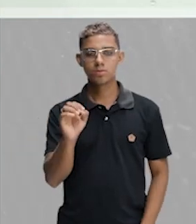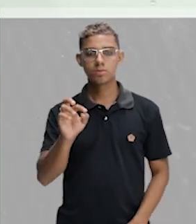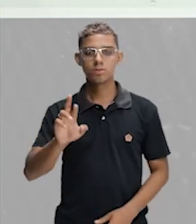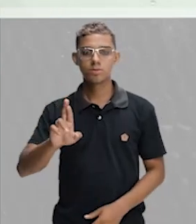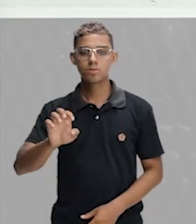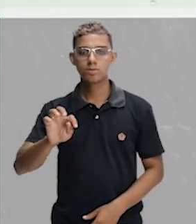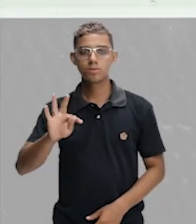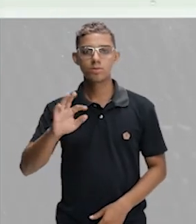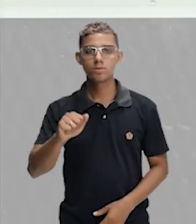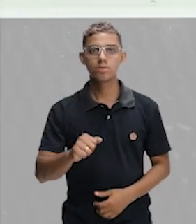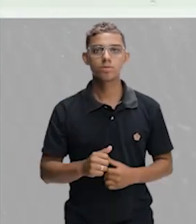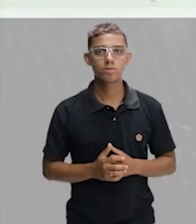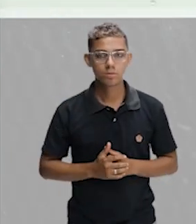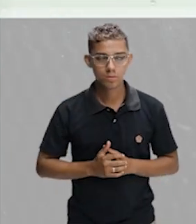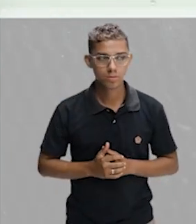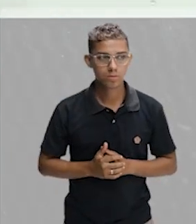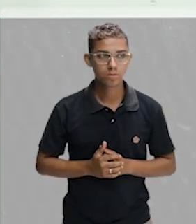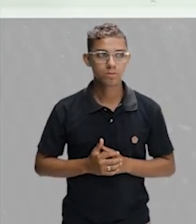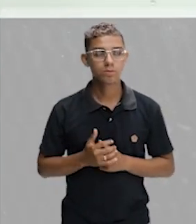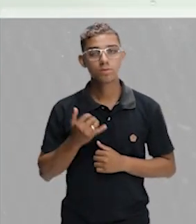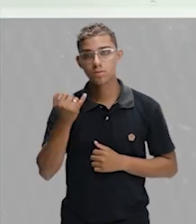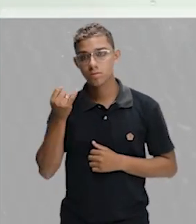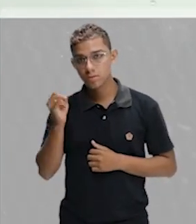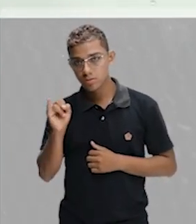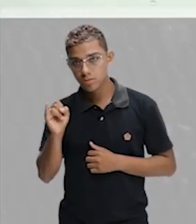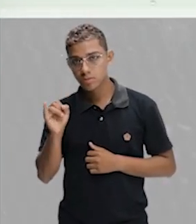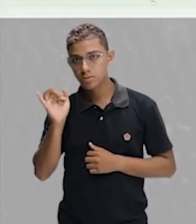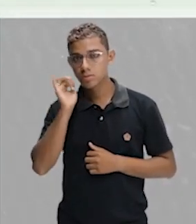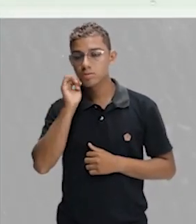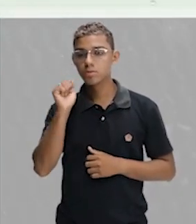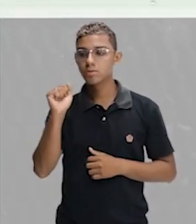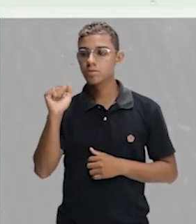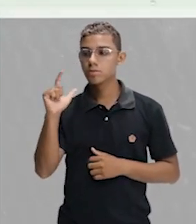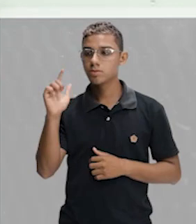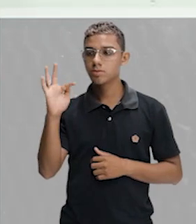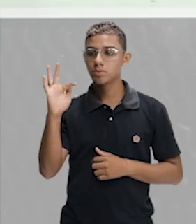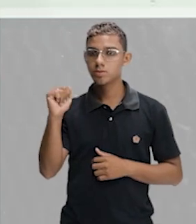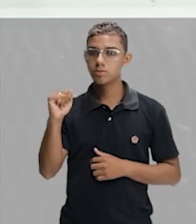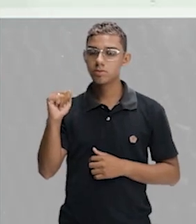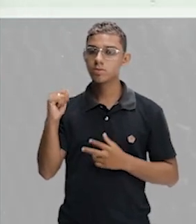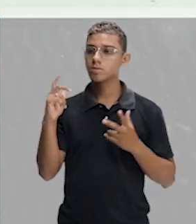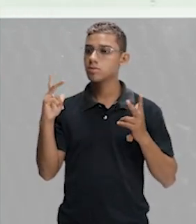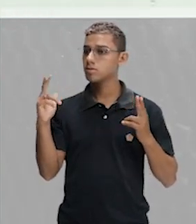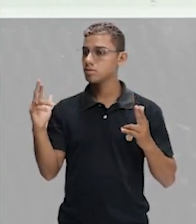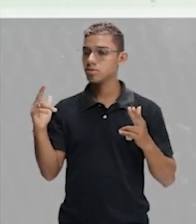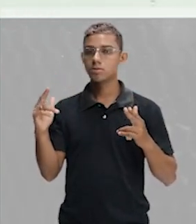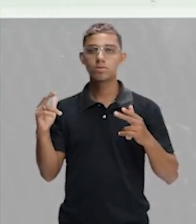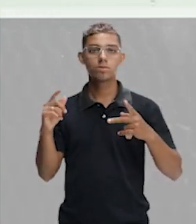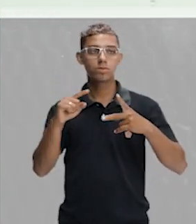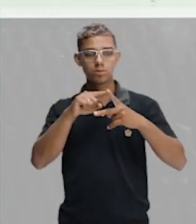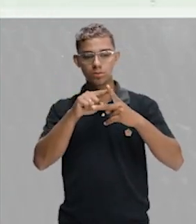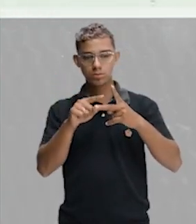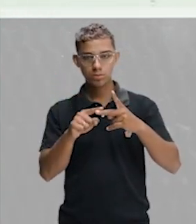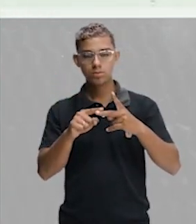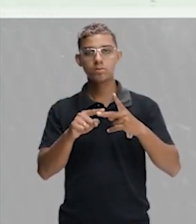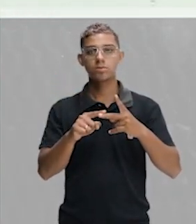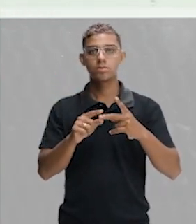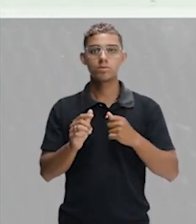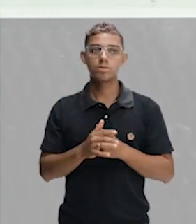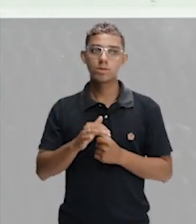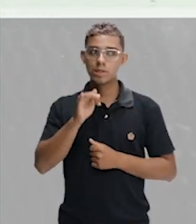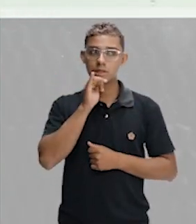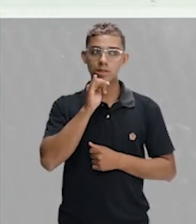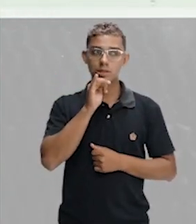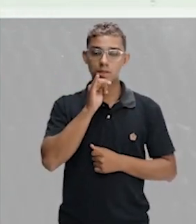caso se o alfa foi exatamente igual a 90 graus ora pessoal se essa